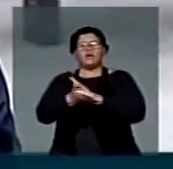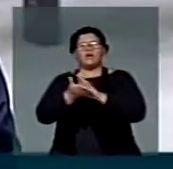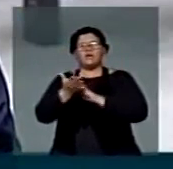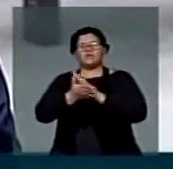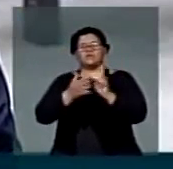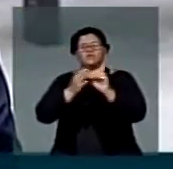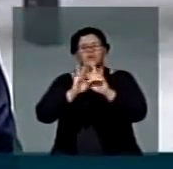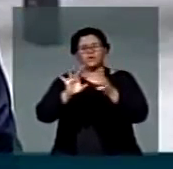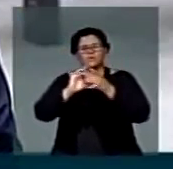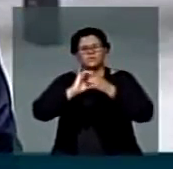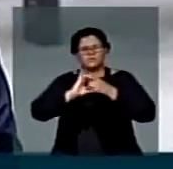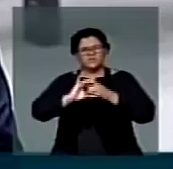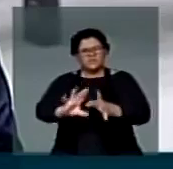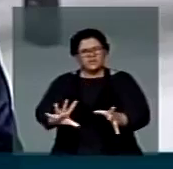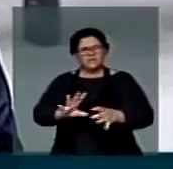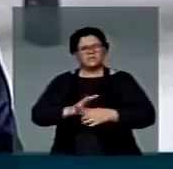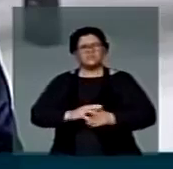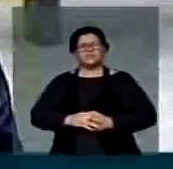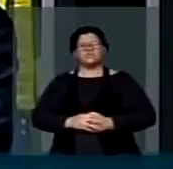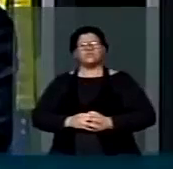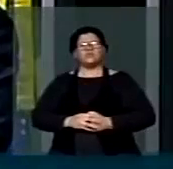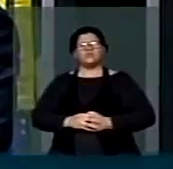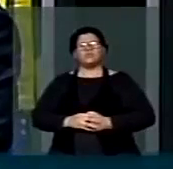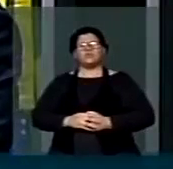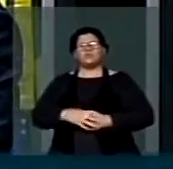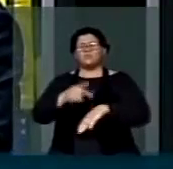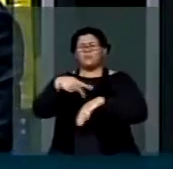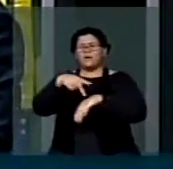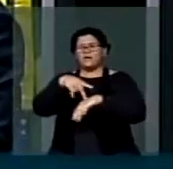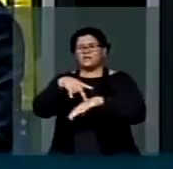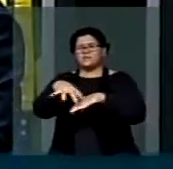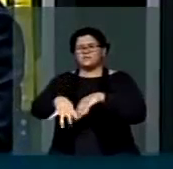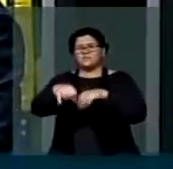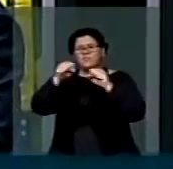não deixem que o Estado a pegue.